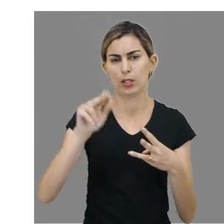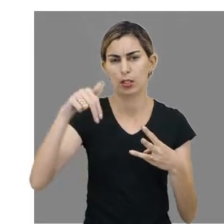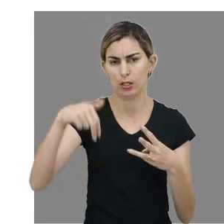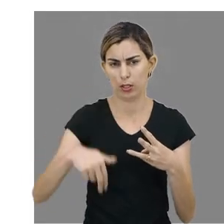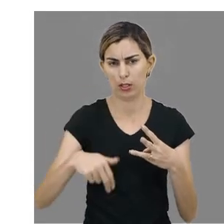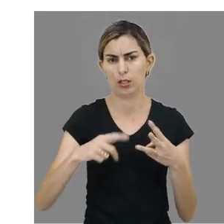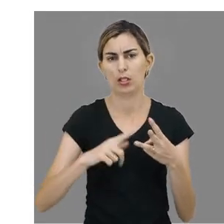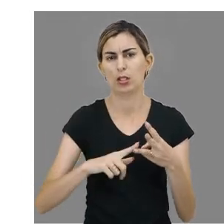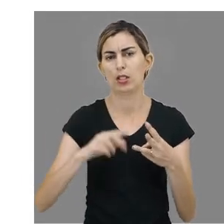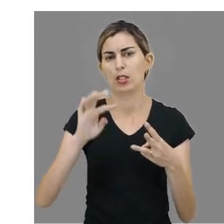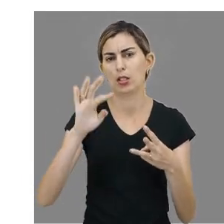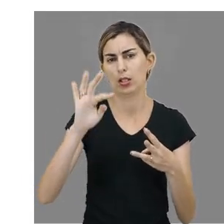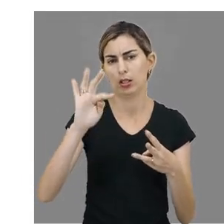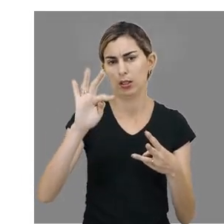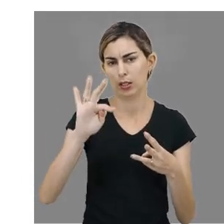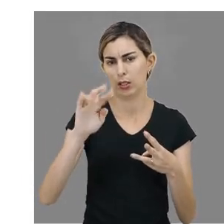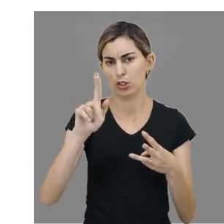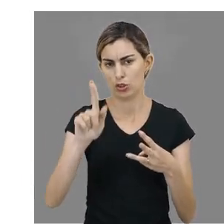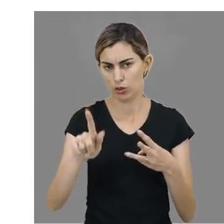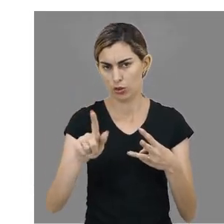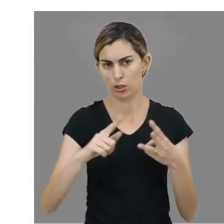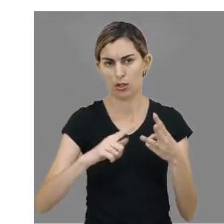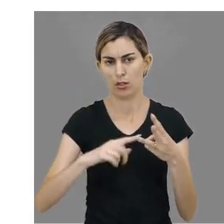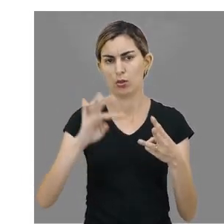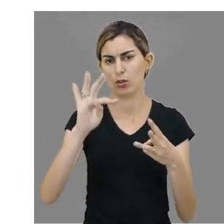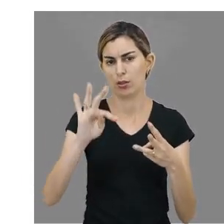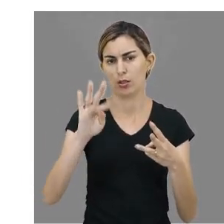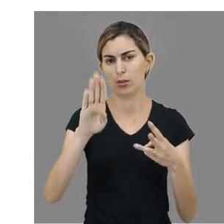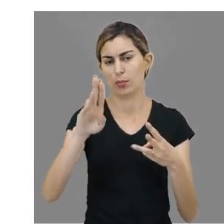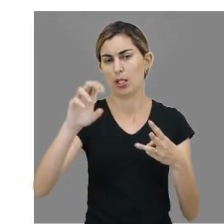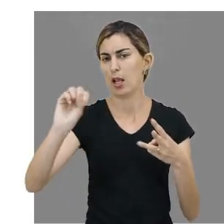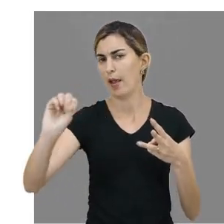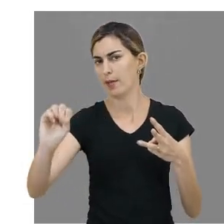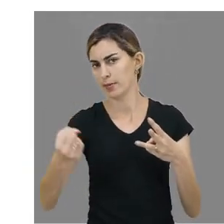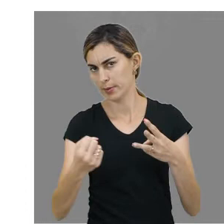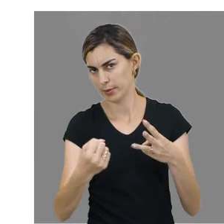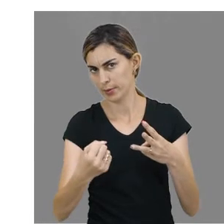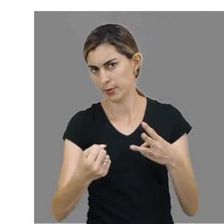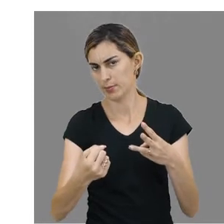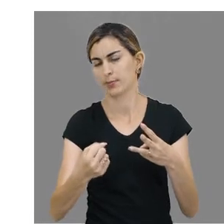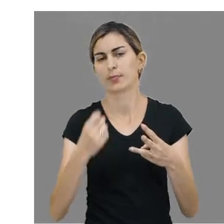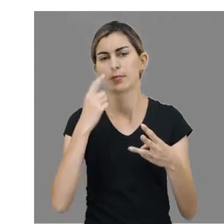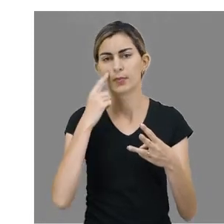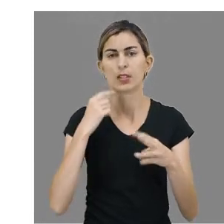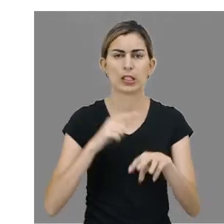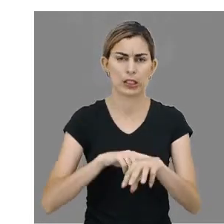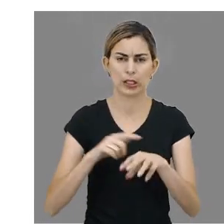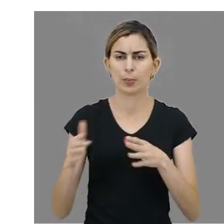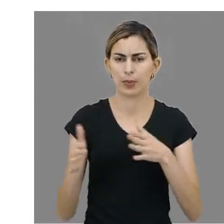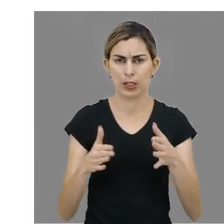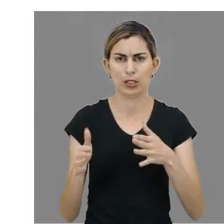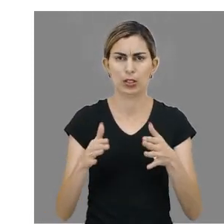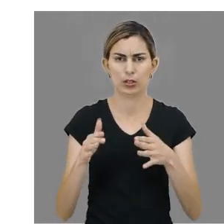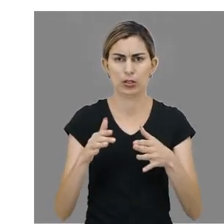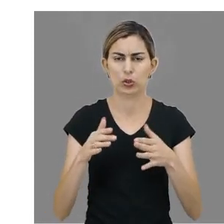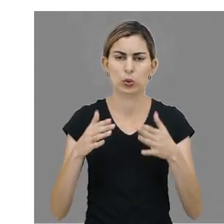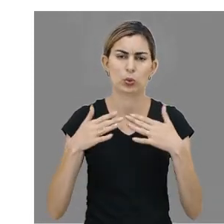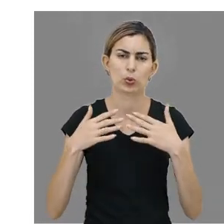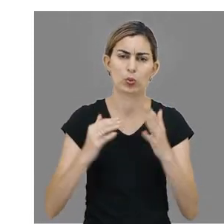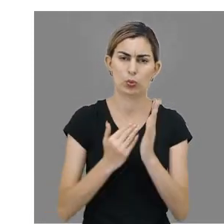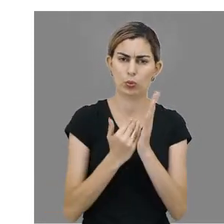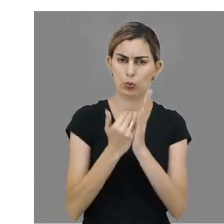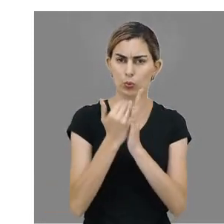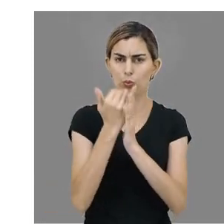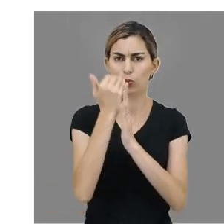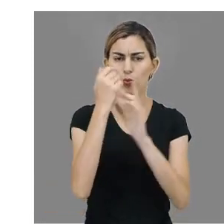o TG já conhecido nosso, e acrescentando o TBS, que é a temperatura de termômetro de